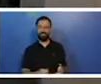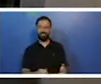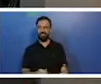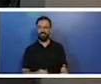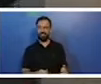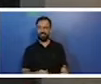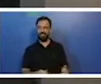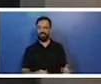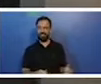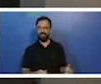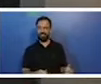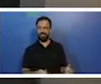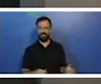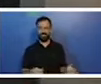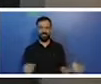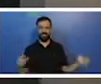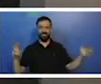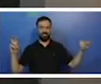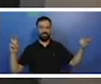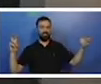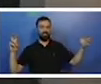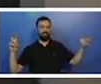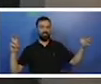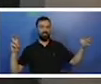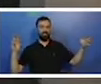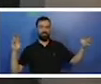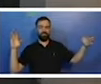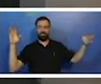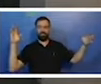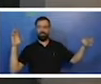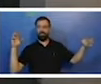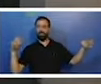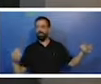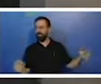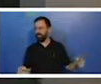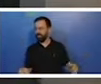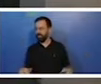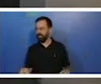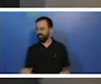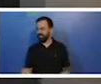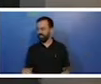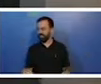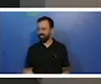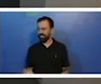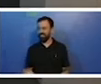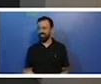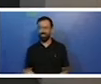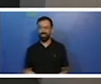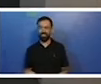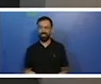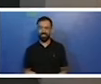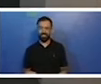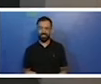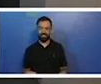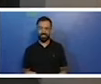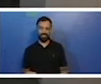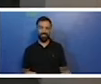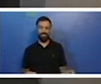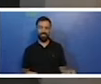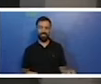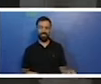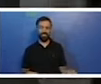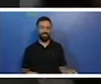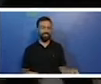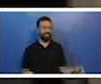olá olá e o Rapaz do céu